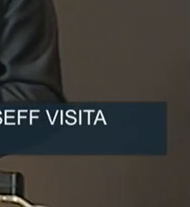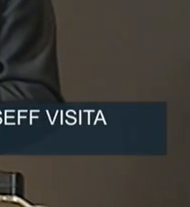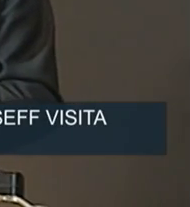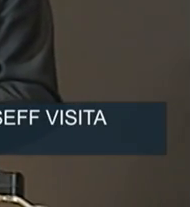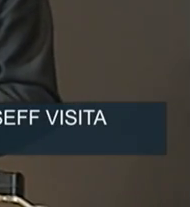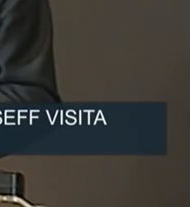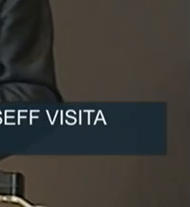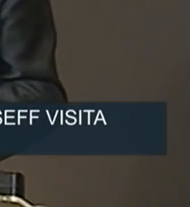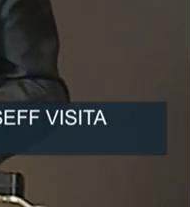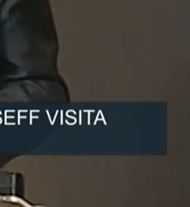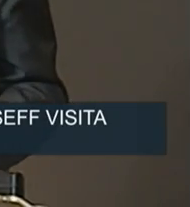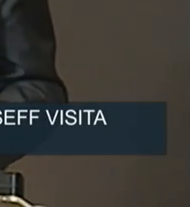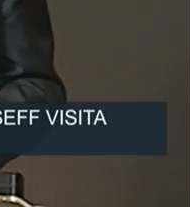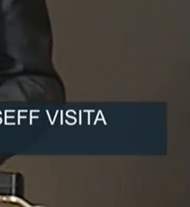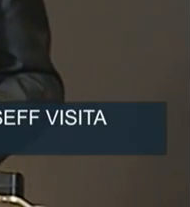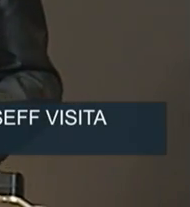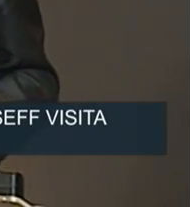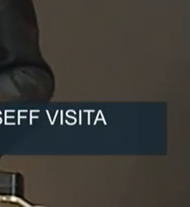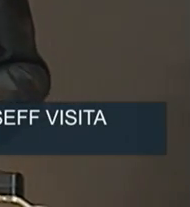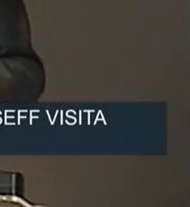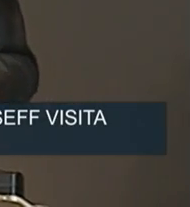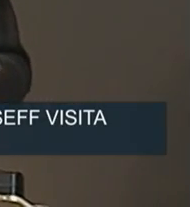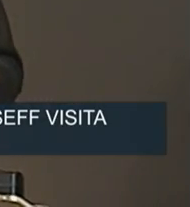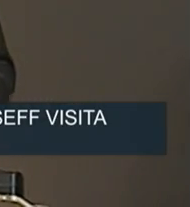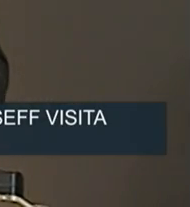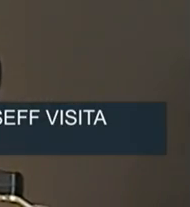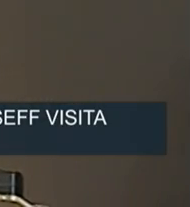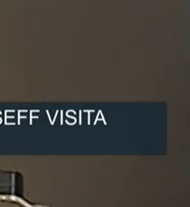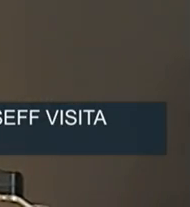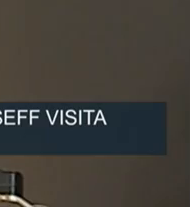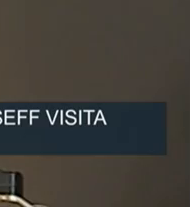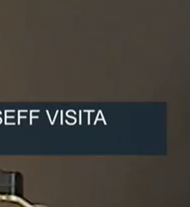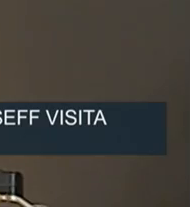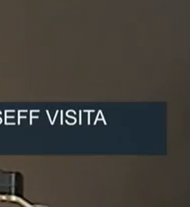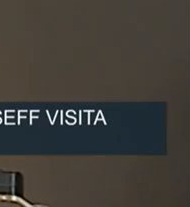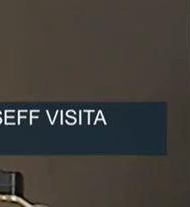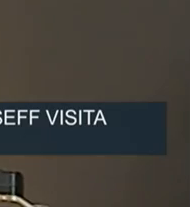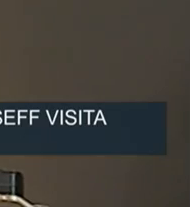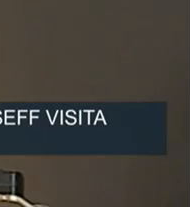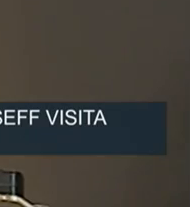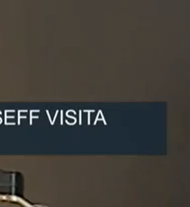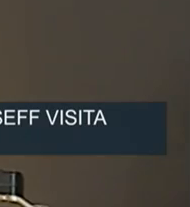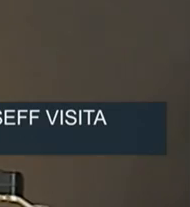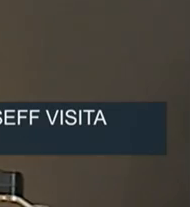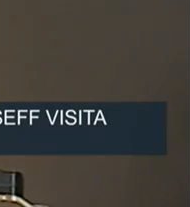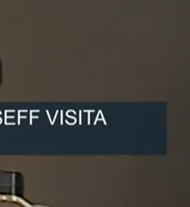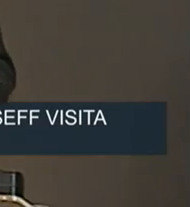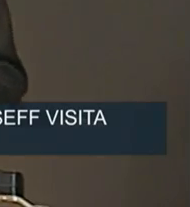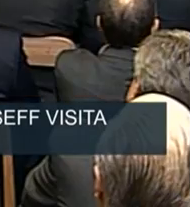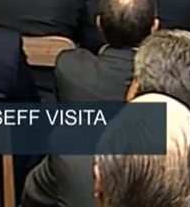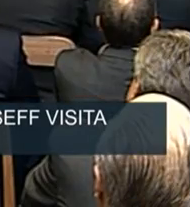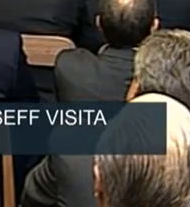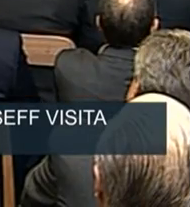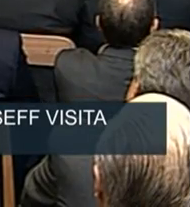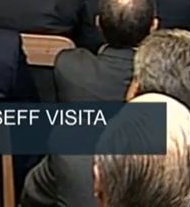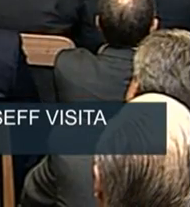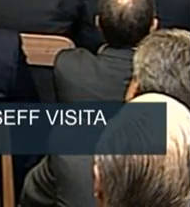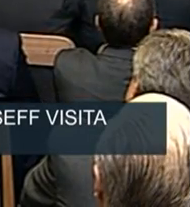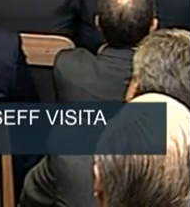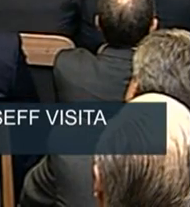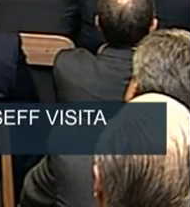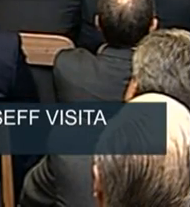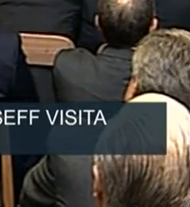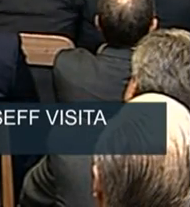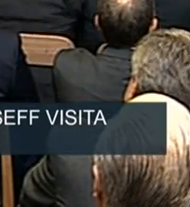presidenta Dilma aqui nesta Olimpíada dá o seu tamanho, a sua importância para